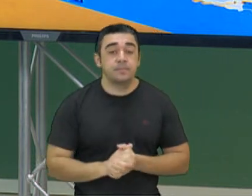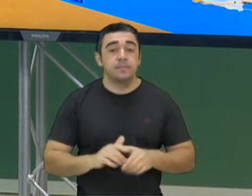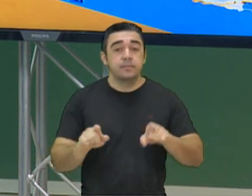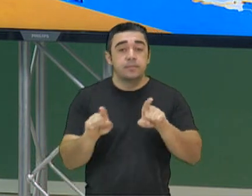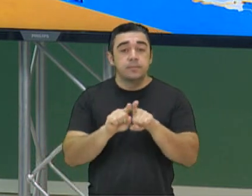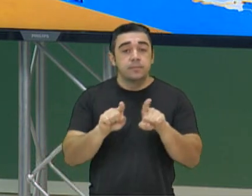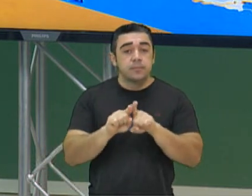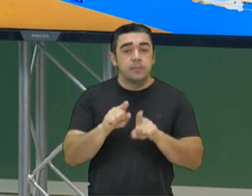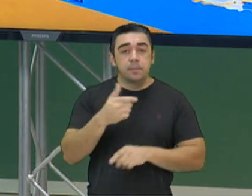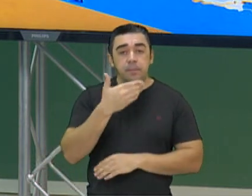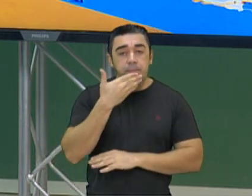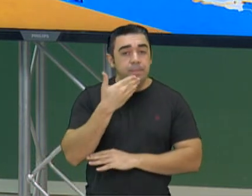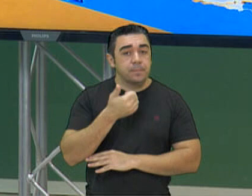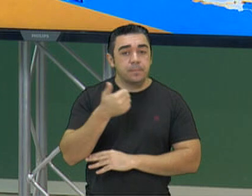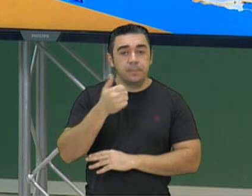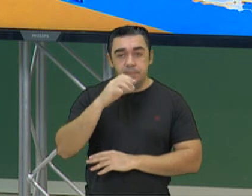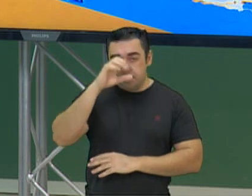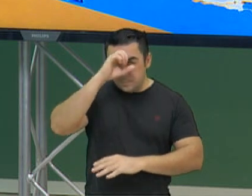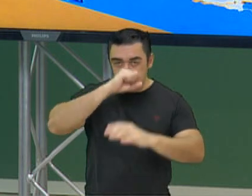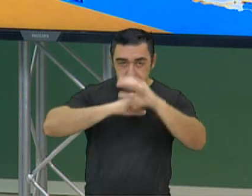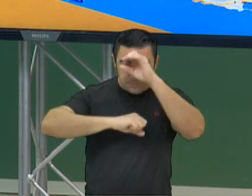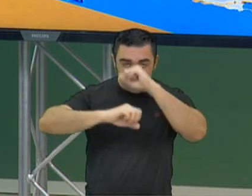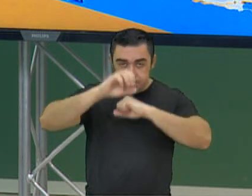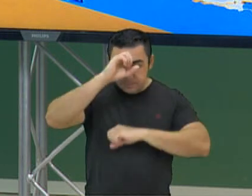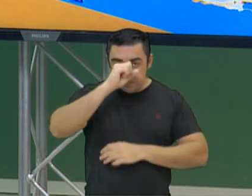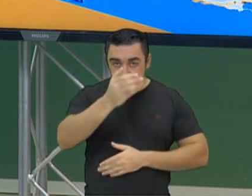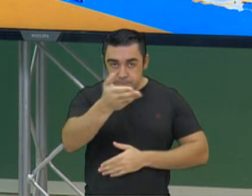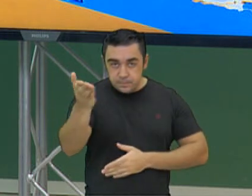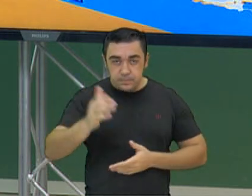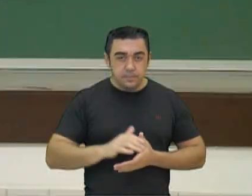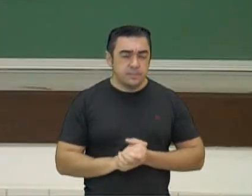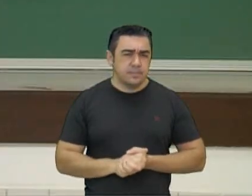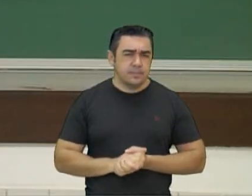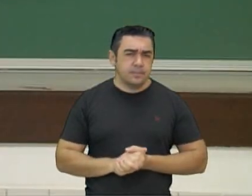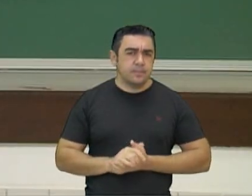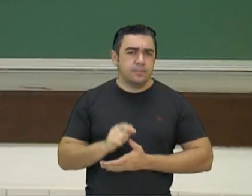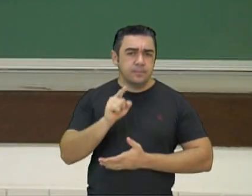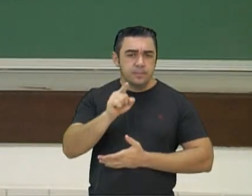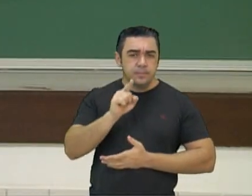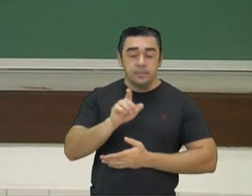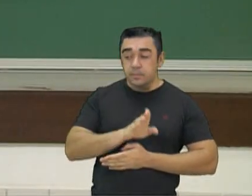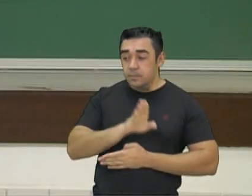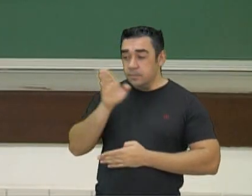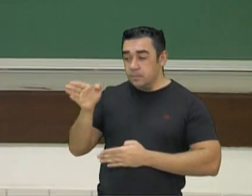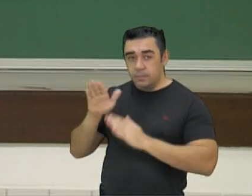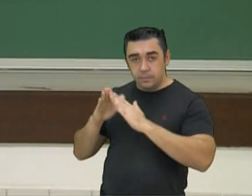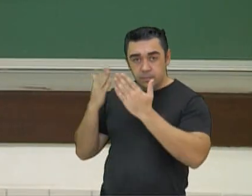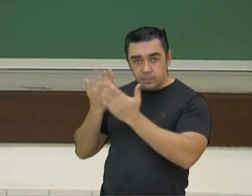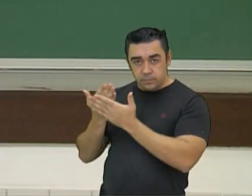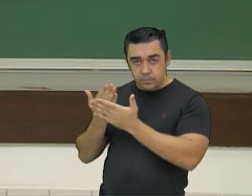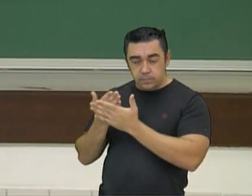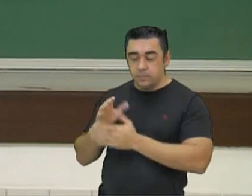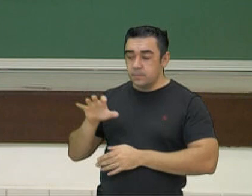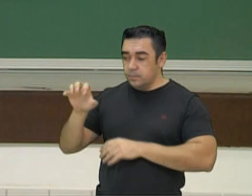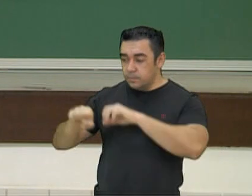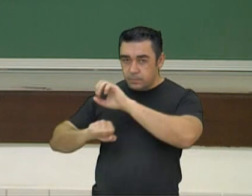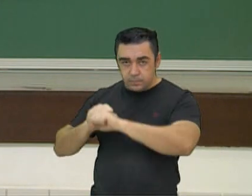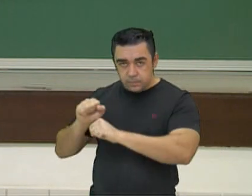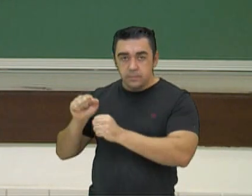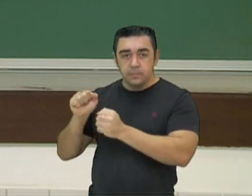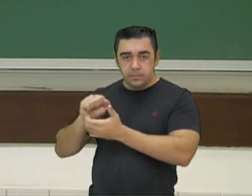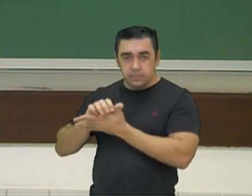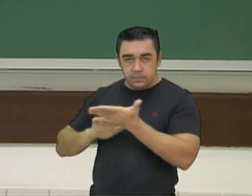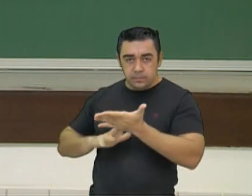estar melhorando, né, o aprendizado de vocês, vão estar aprendendo aí. Né? Vocês que estão lá buscando as atividades lá na escola, tudo mais,